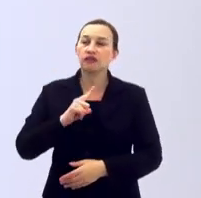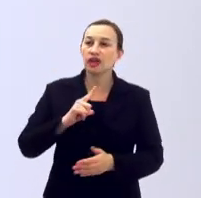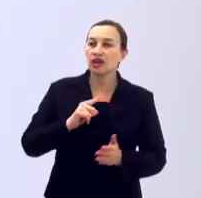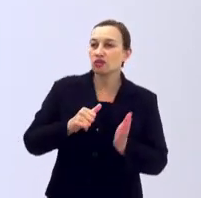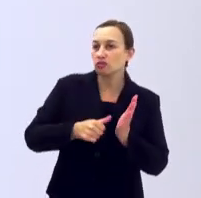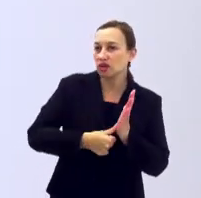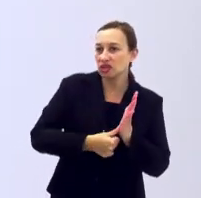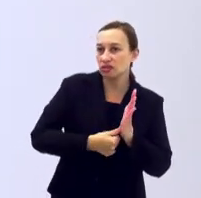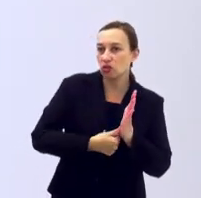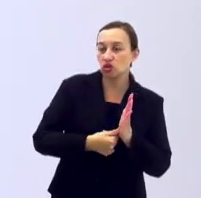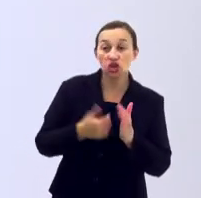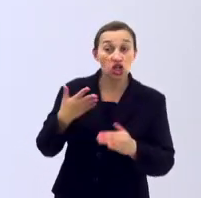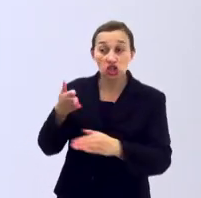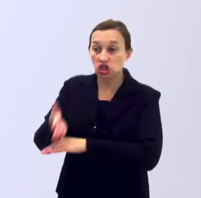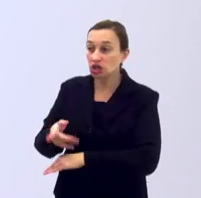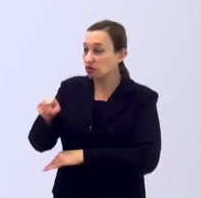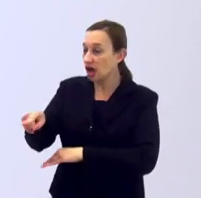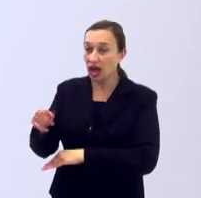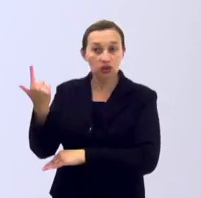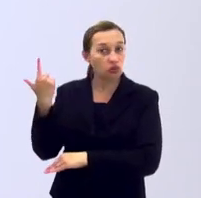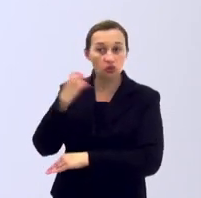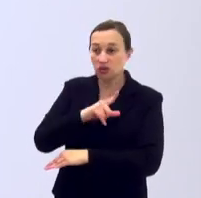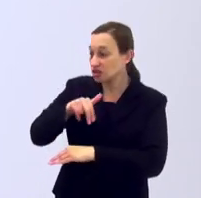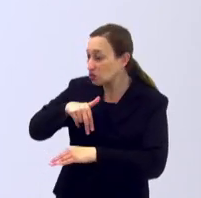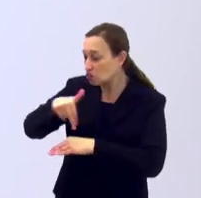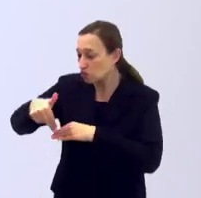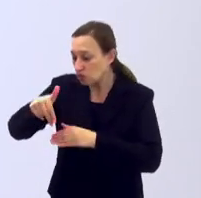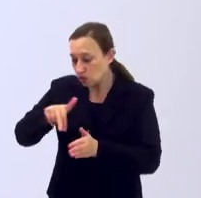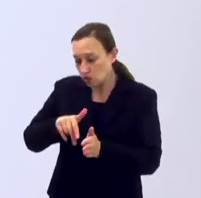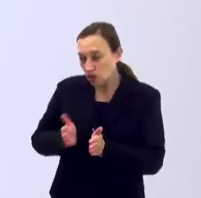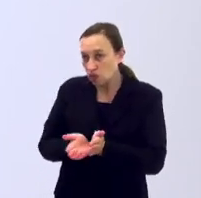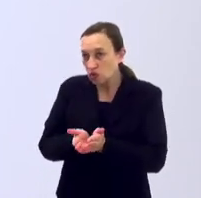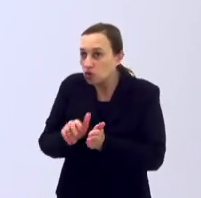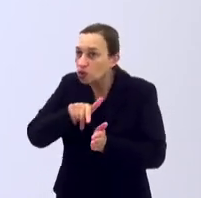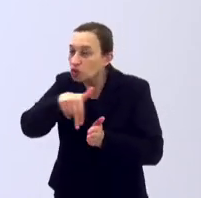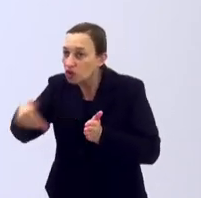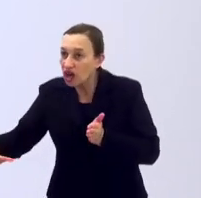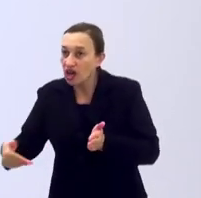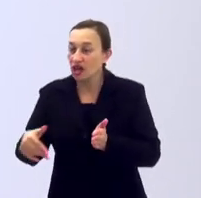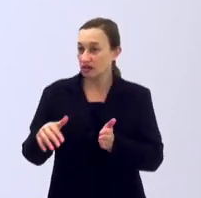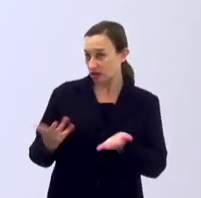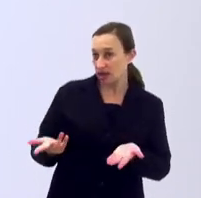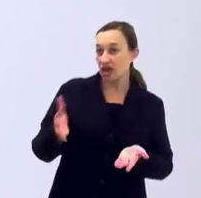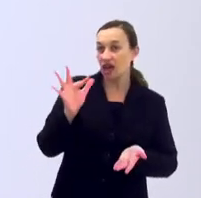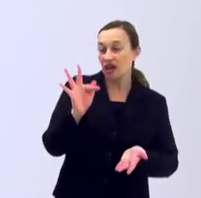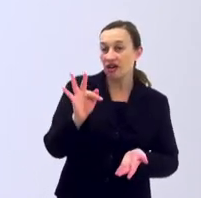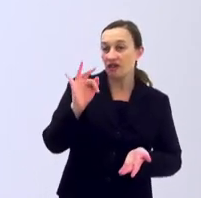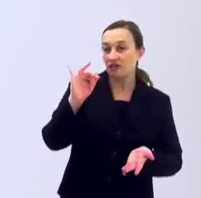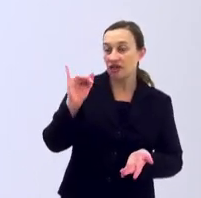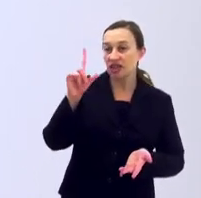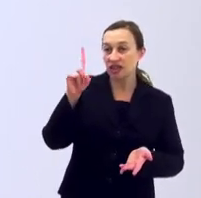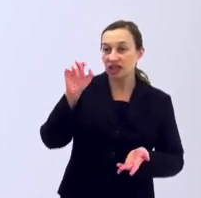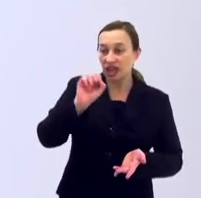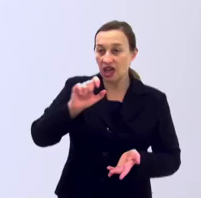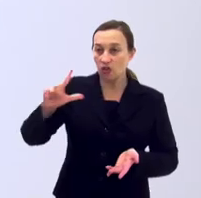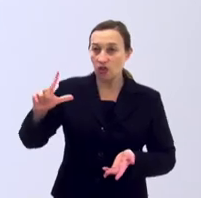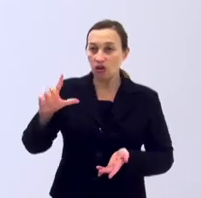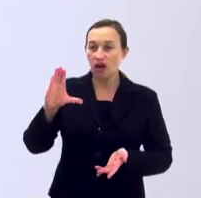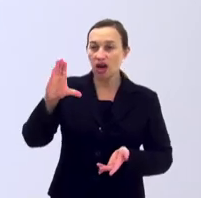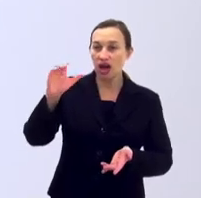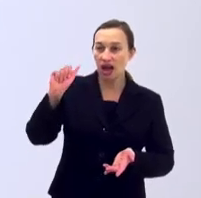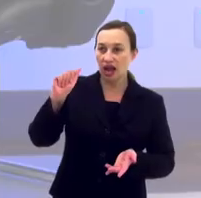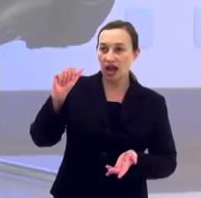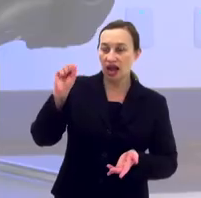passaportes e autorizações cubanas, que chegando lá também não conseguiram, isso antes até de Fidel Castro, tiveram que retornar. E os países, o Brasil tinha